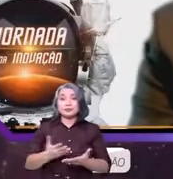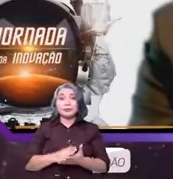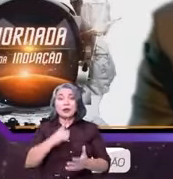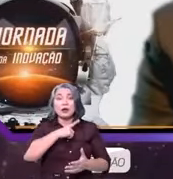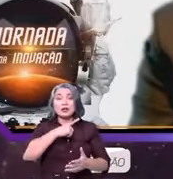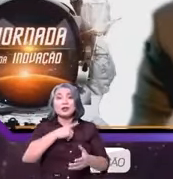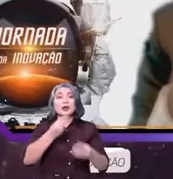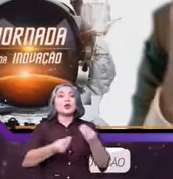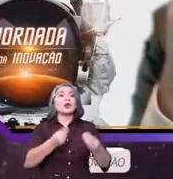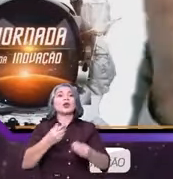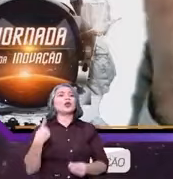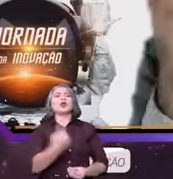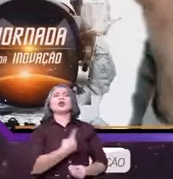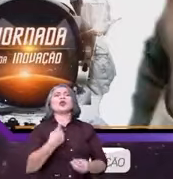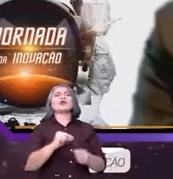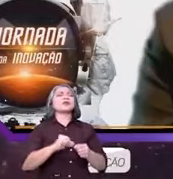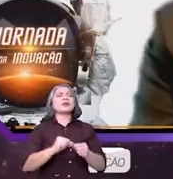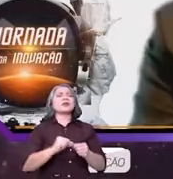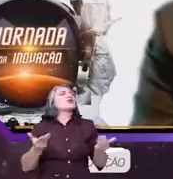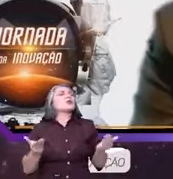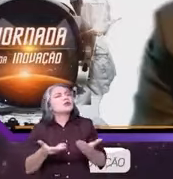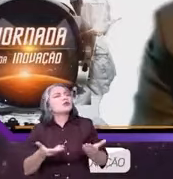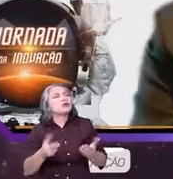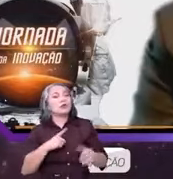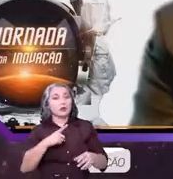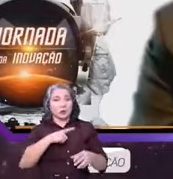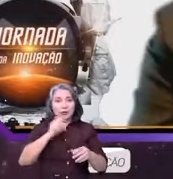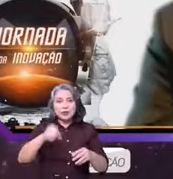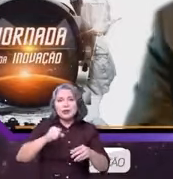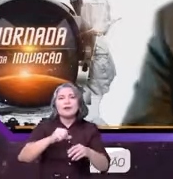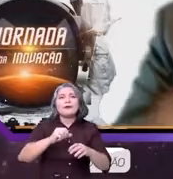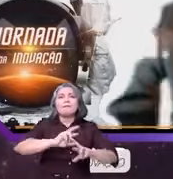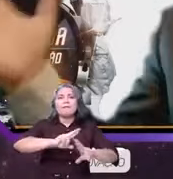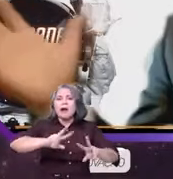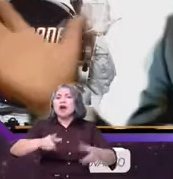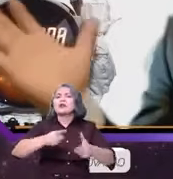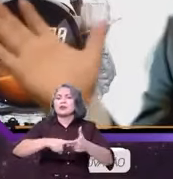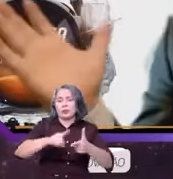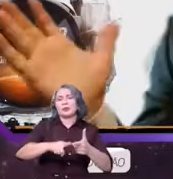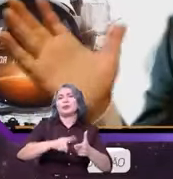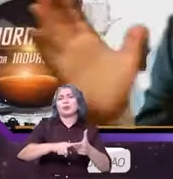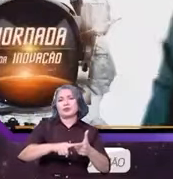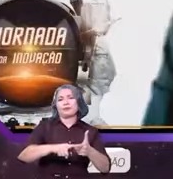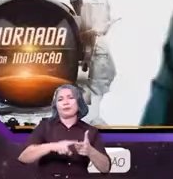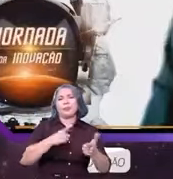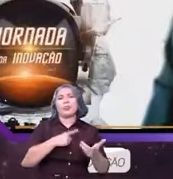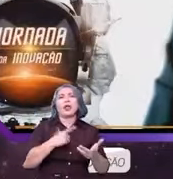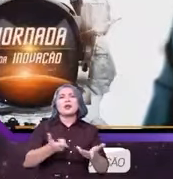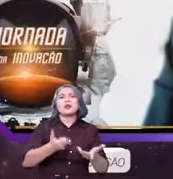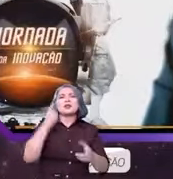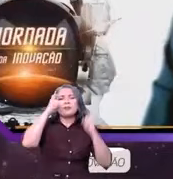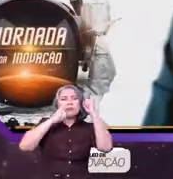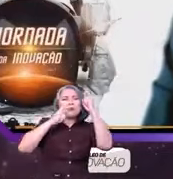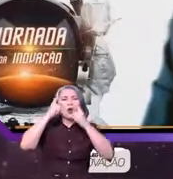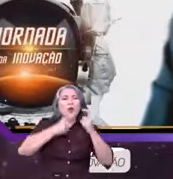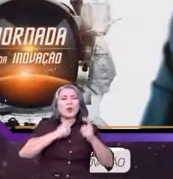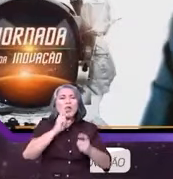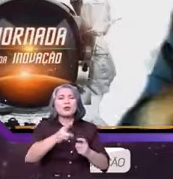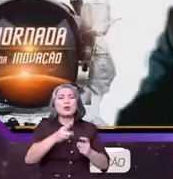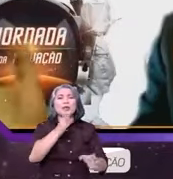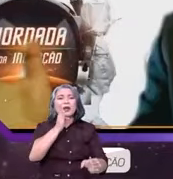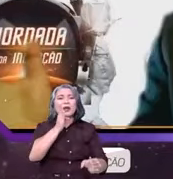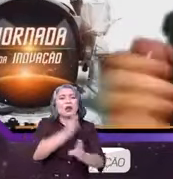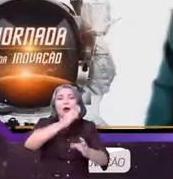O que nós fazemos hoje? Nós temos grandes problemas. E a gente se preocupa muito em resolver